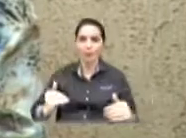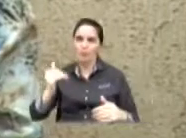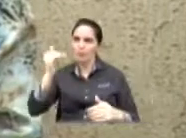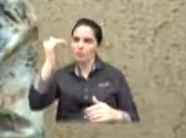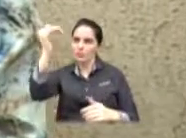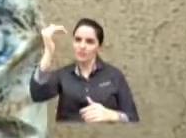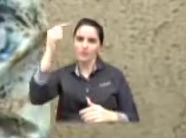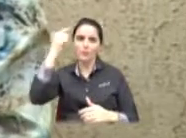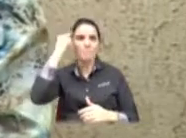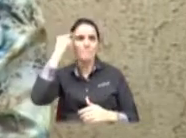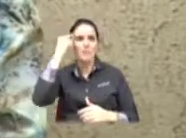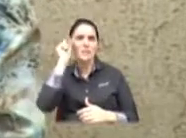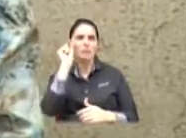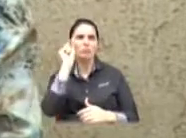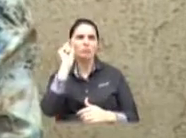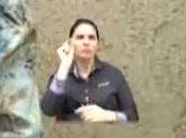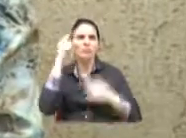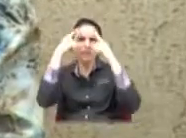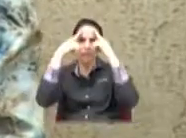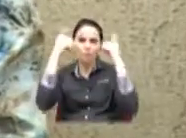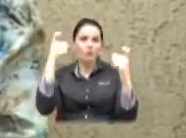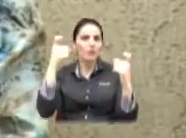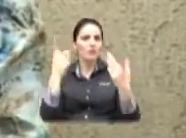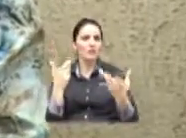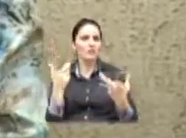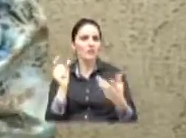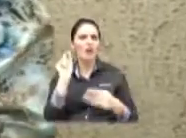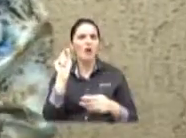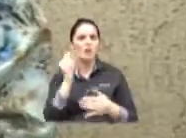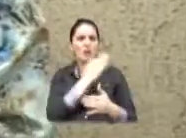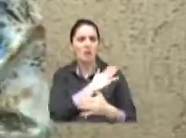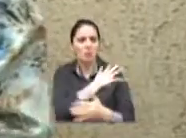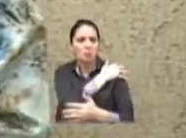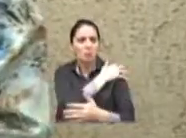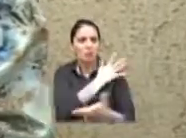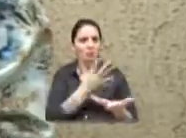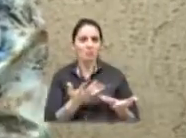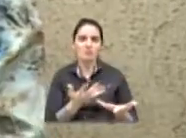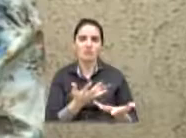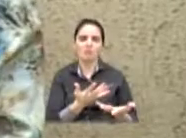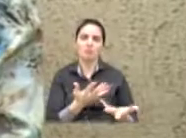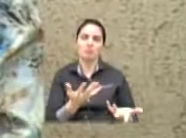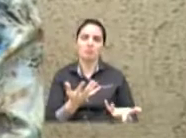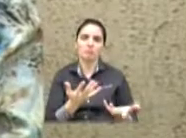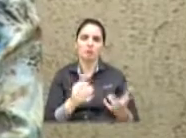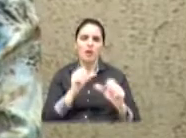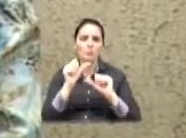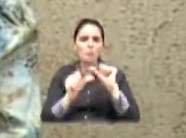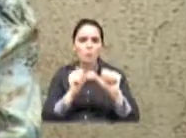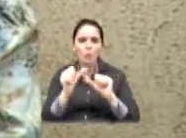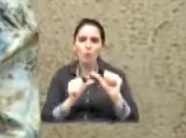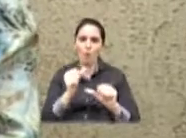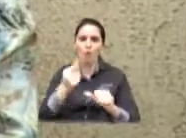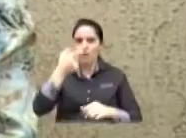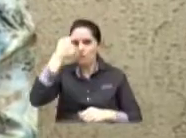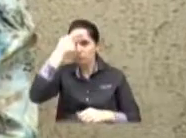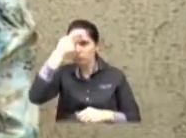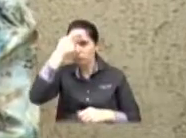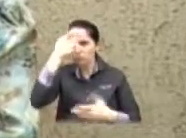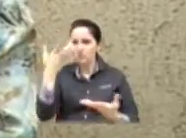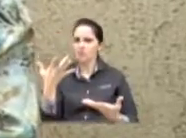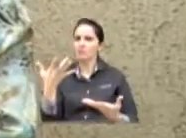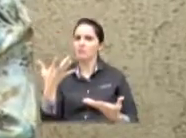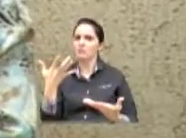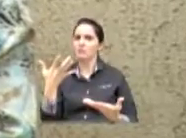que a violência pense naquilo que a intolerância e mude a sua postura hoje